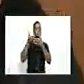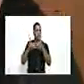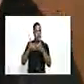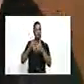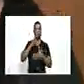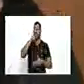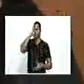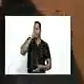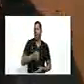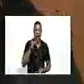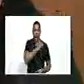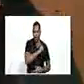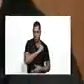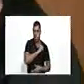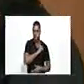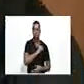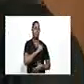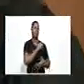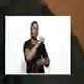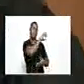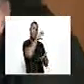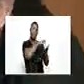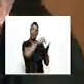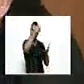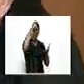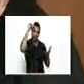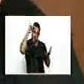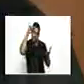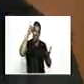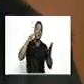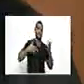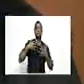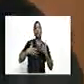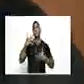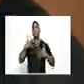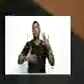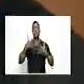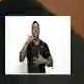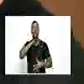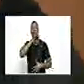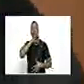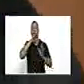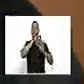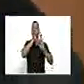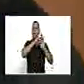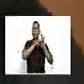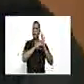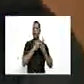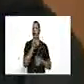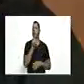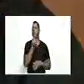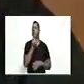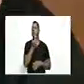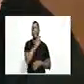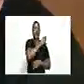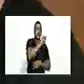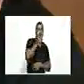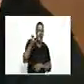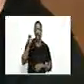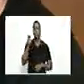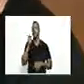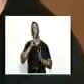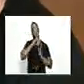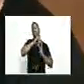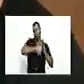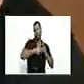vez só o Executivo colocou que geraria um impacto muito grande eh na folha e realmente